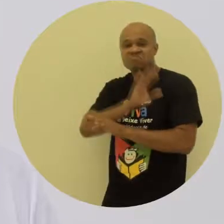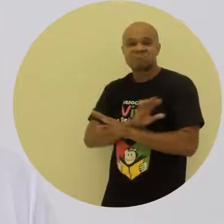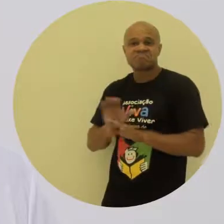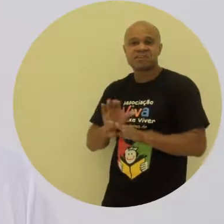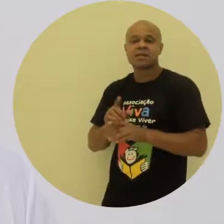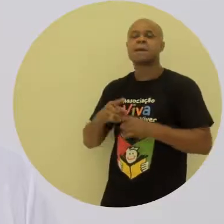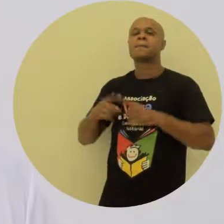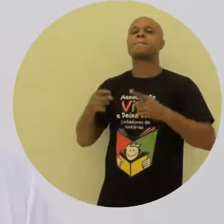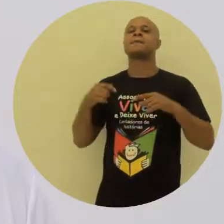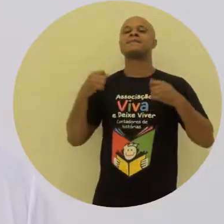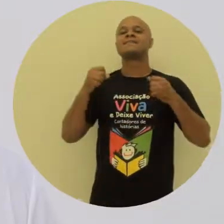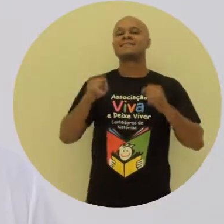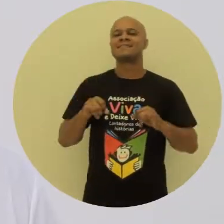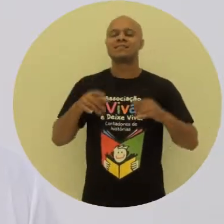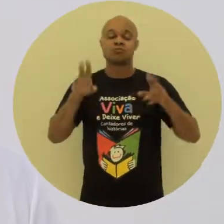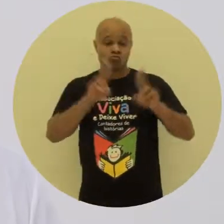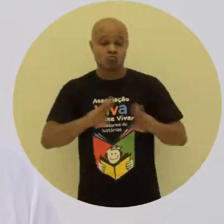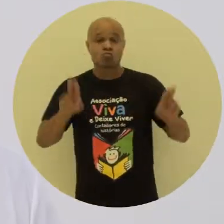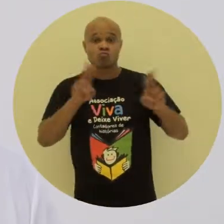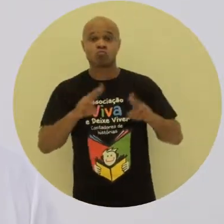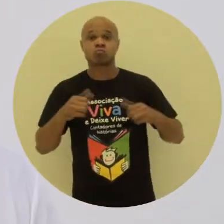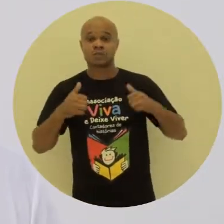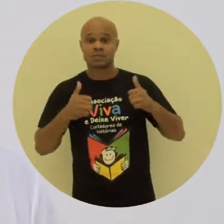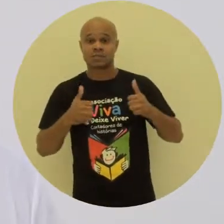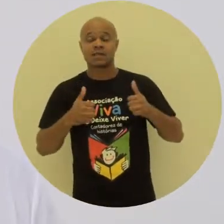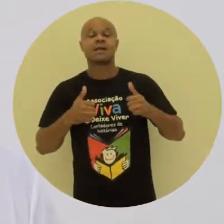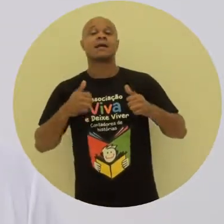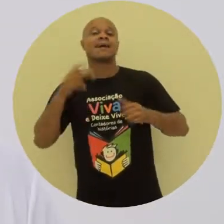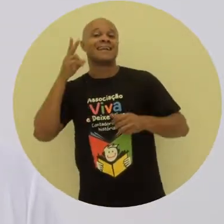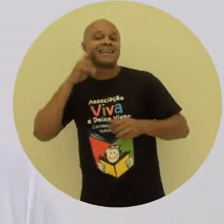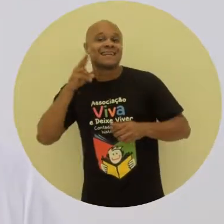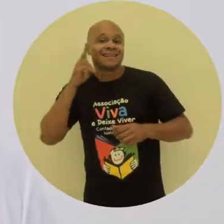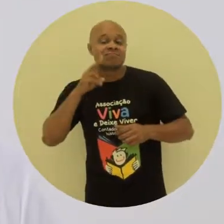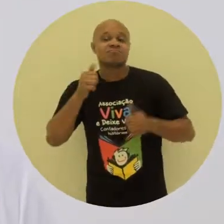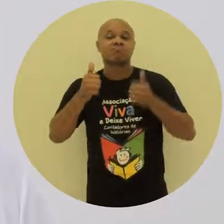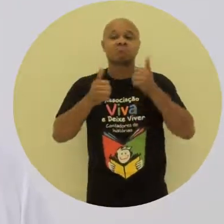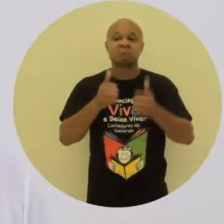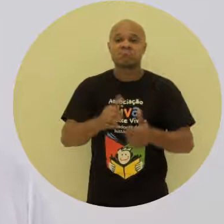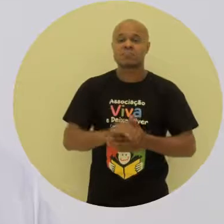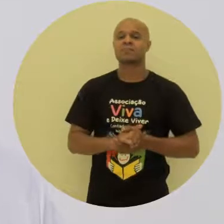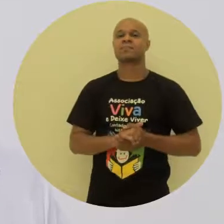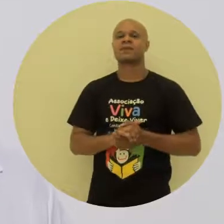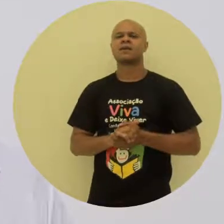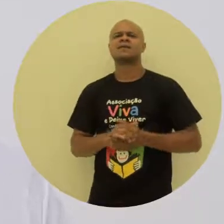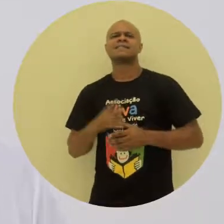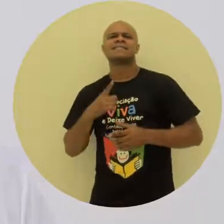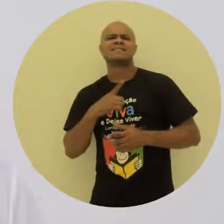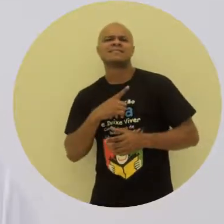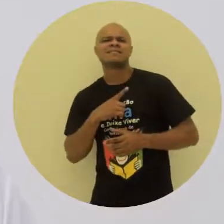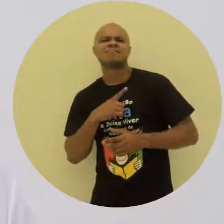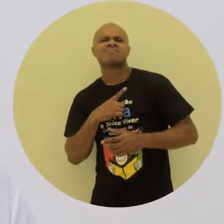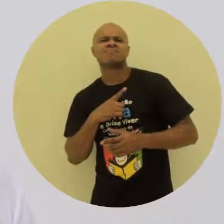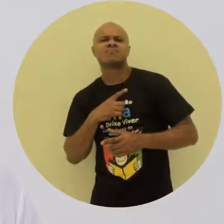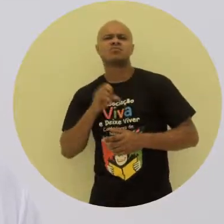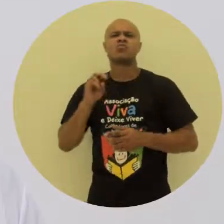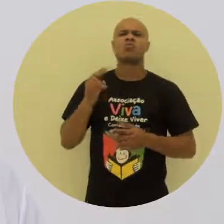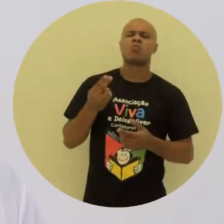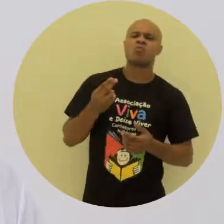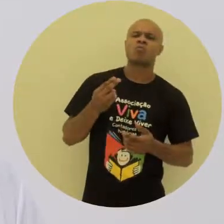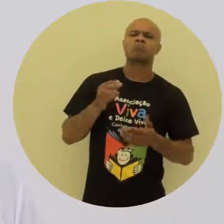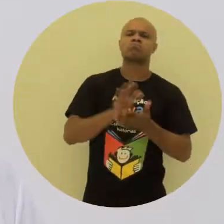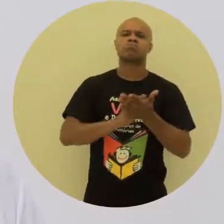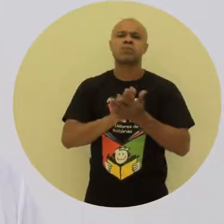somente um objeto de desejo, né? Então a gente sempre diz, você quer ser ou ter um